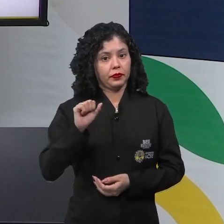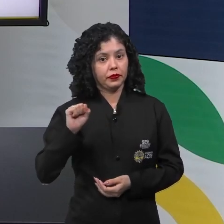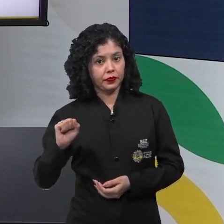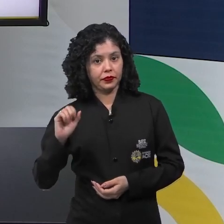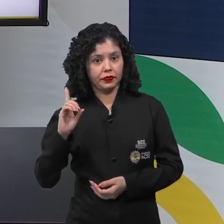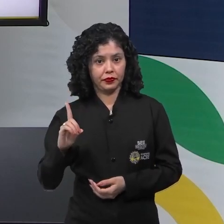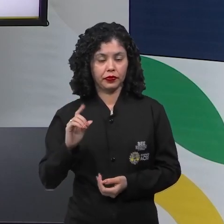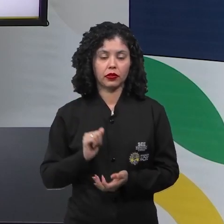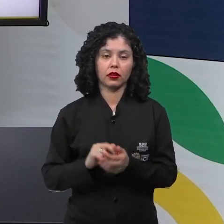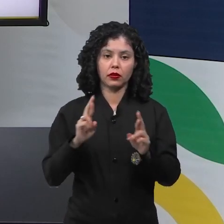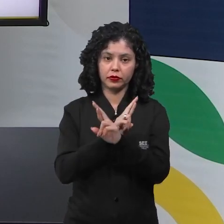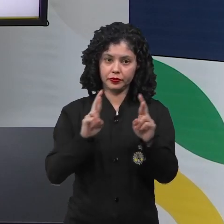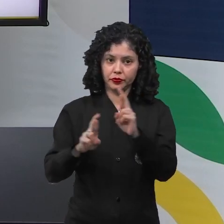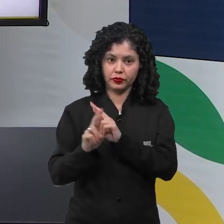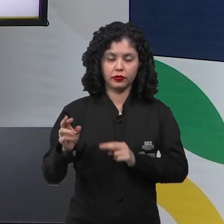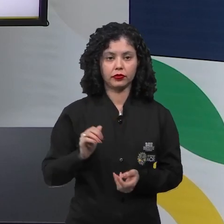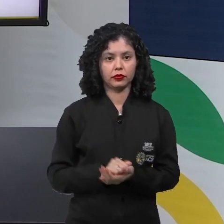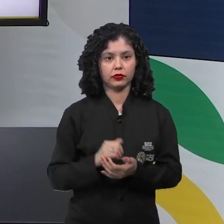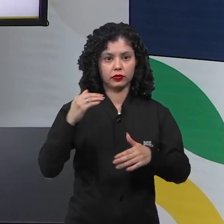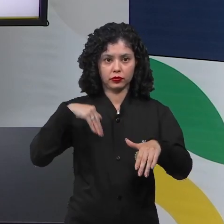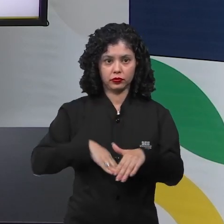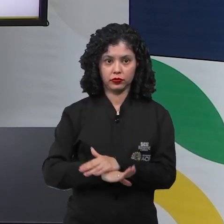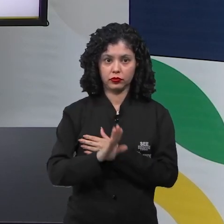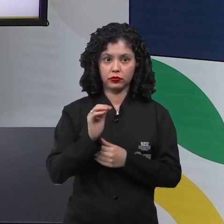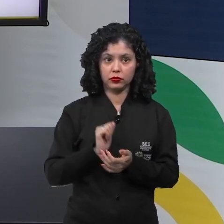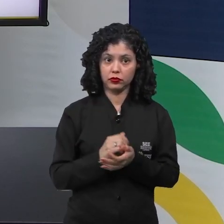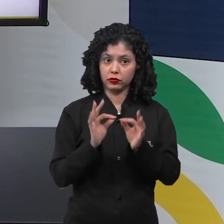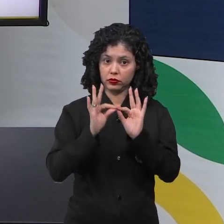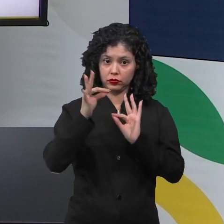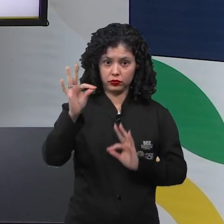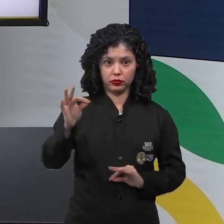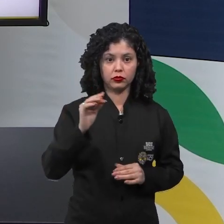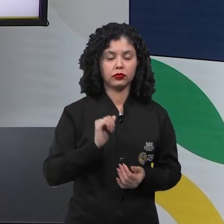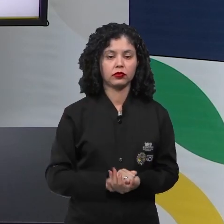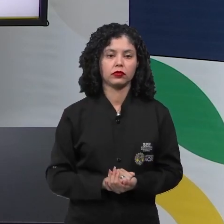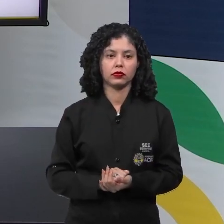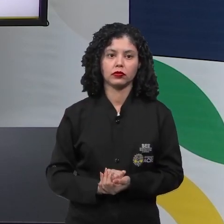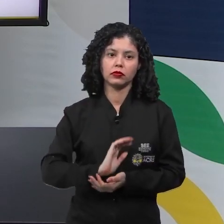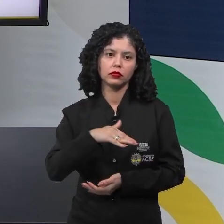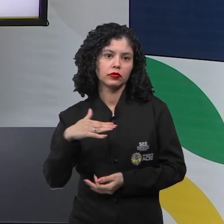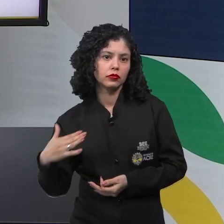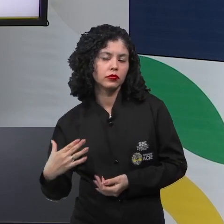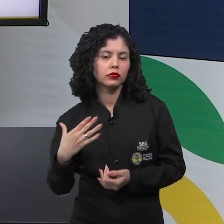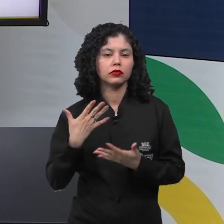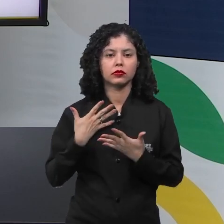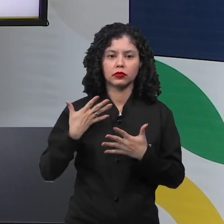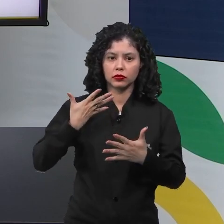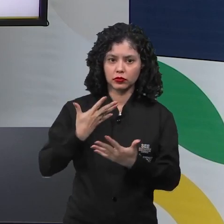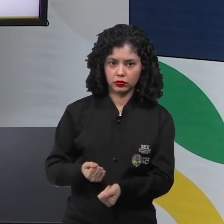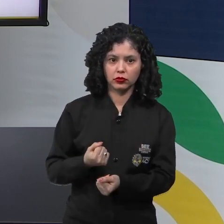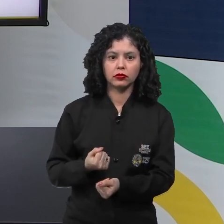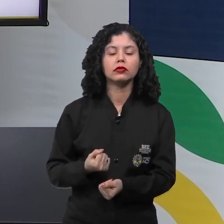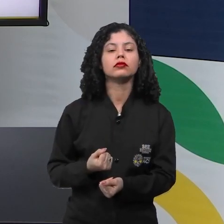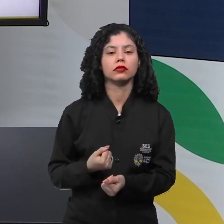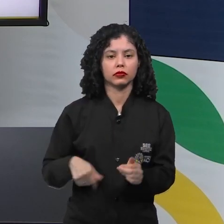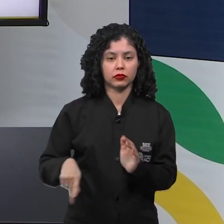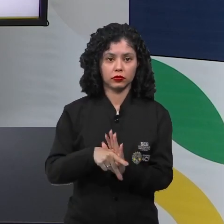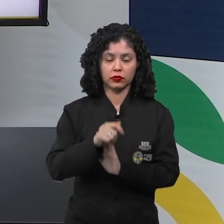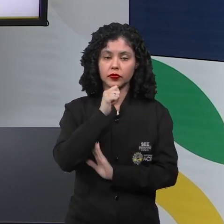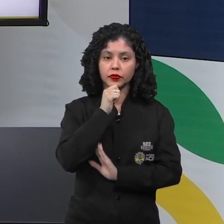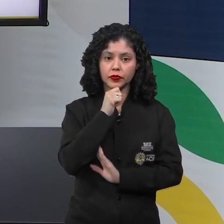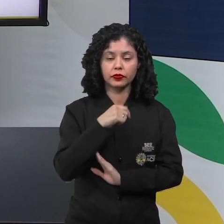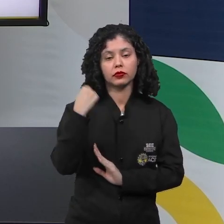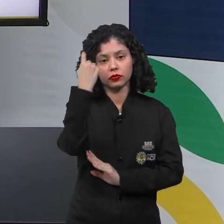está relacionada à memória de armazenamento a longo prazo. Quando você salva um vídeo, uma foto, baixa